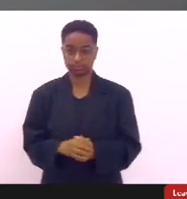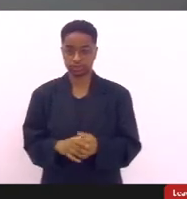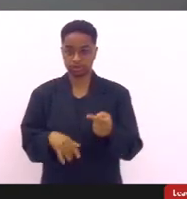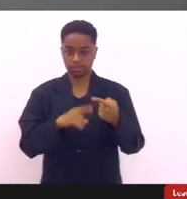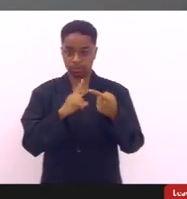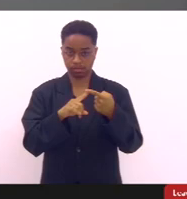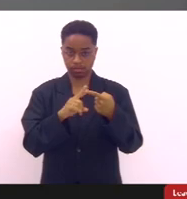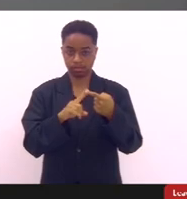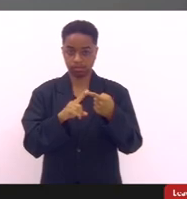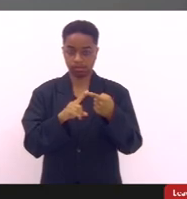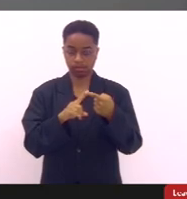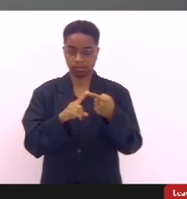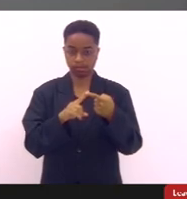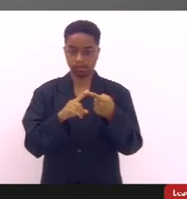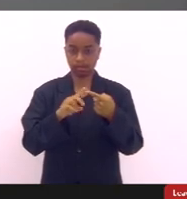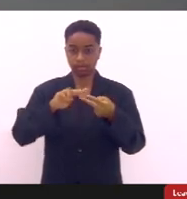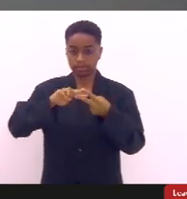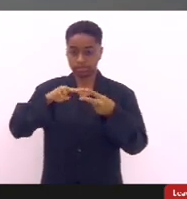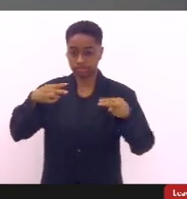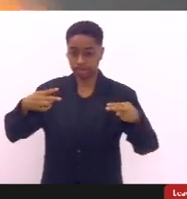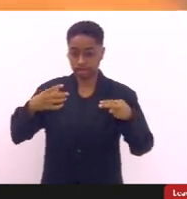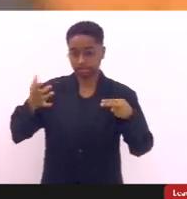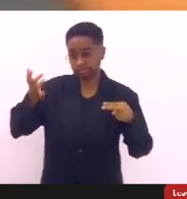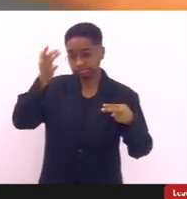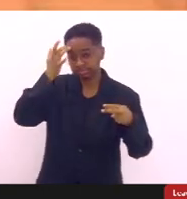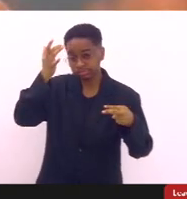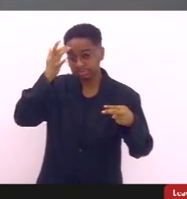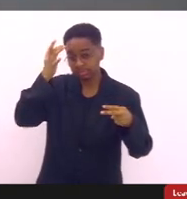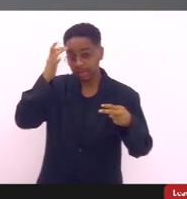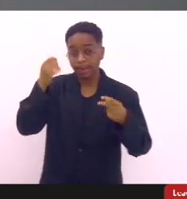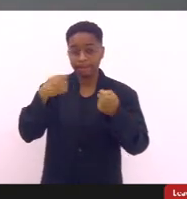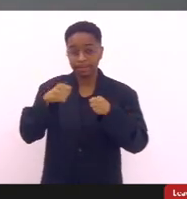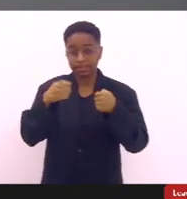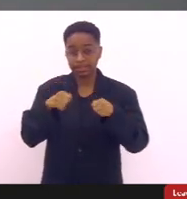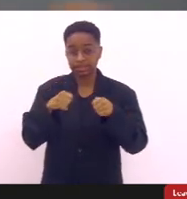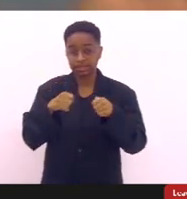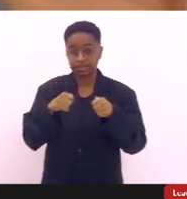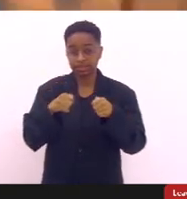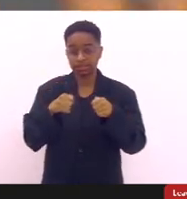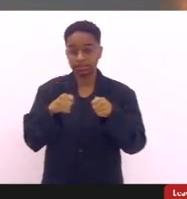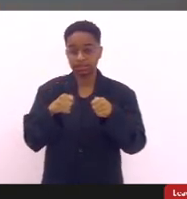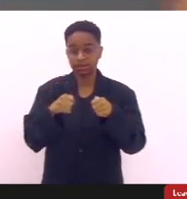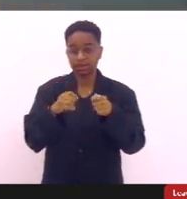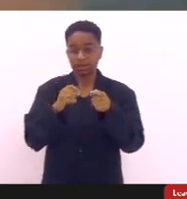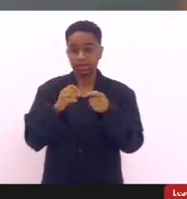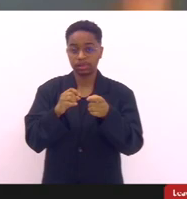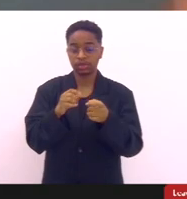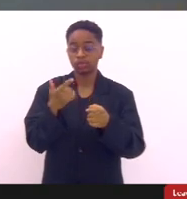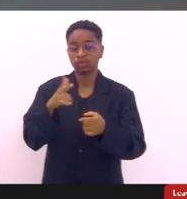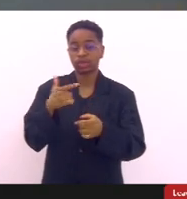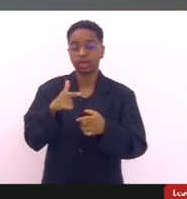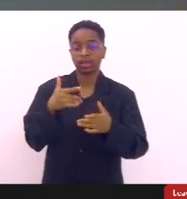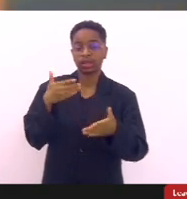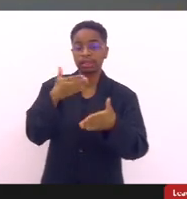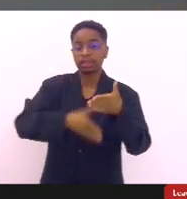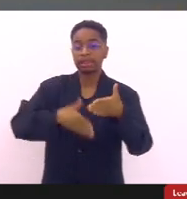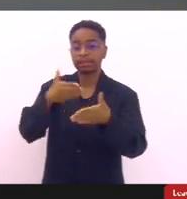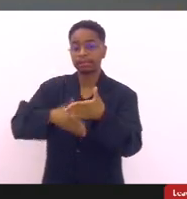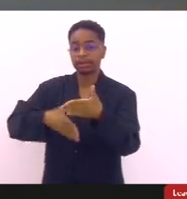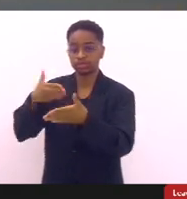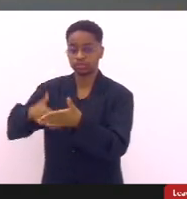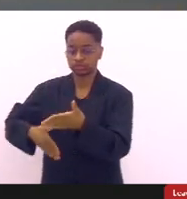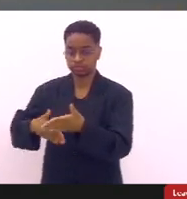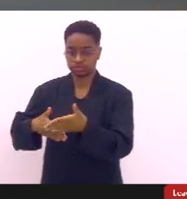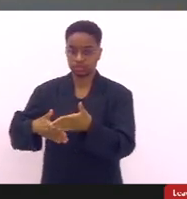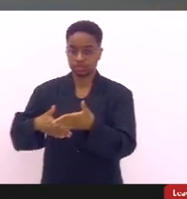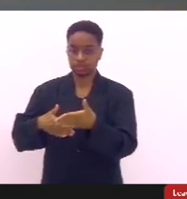Uma é que o GeneXpert seja realmente ilimitado, não se tenha limite para fazer, não se tenha